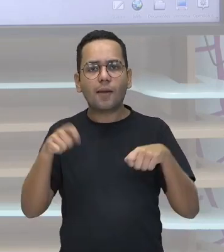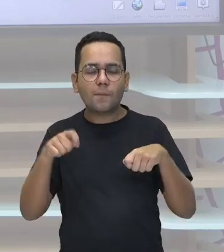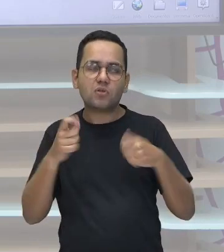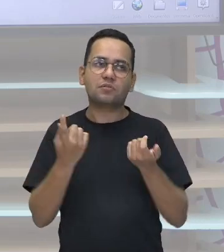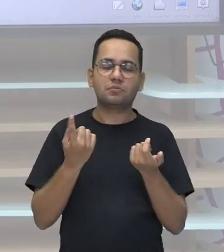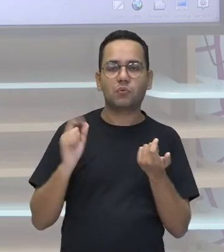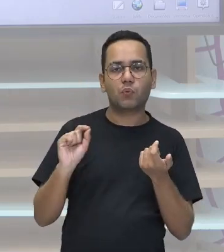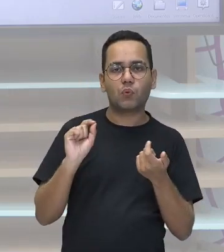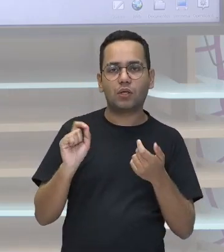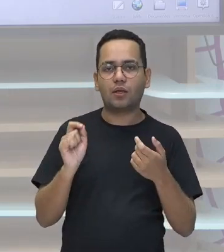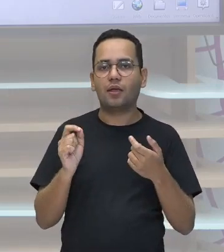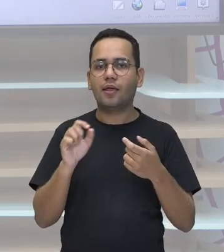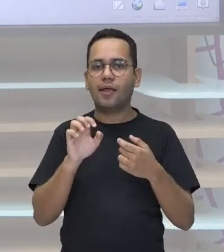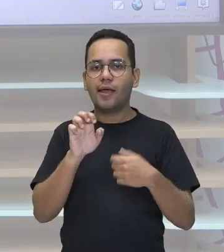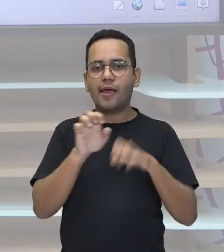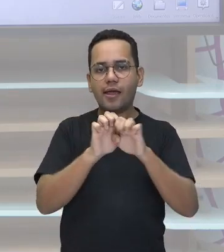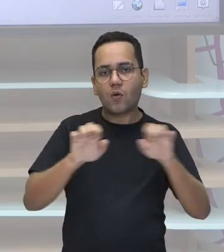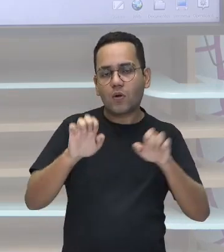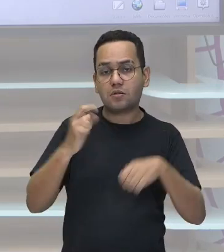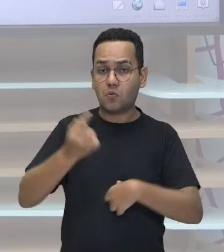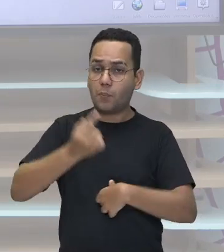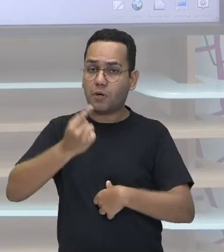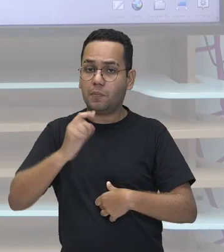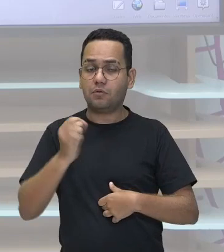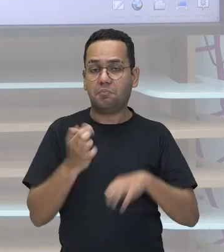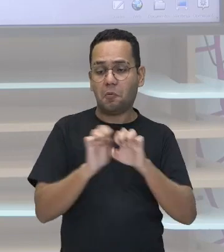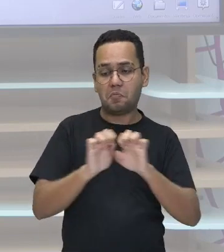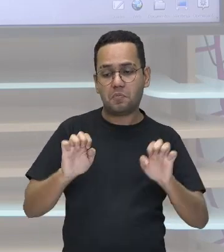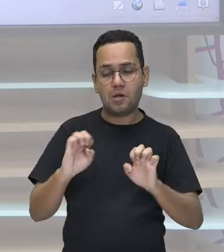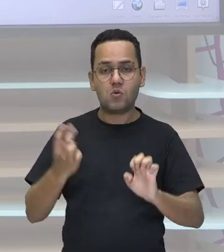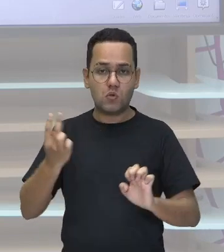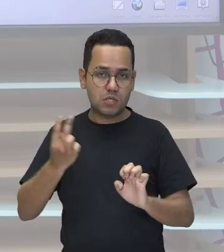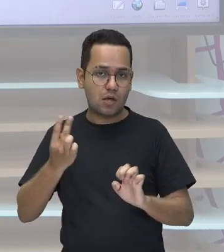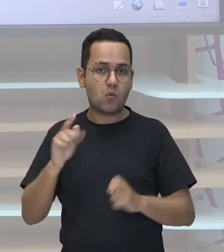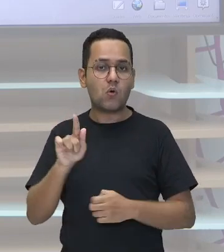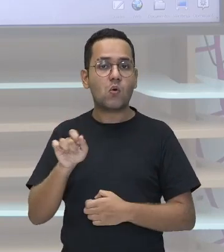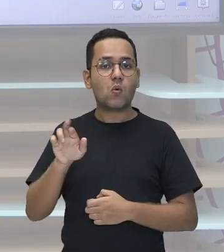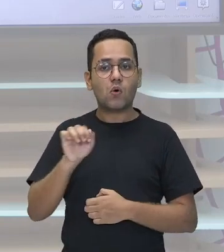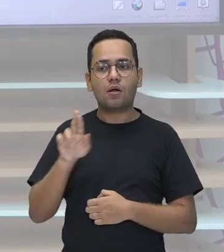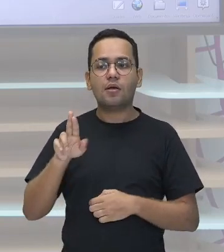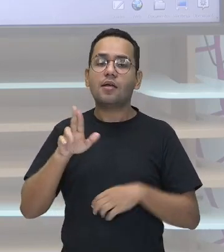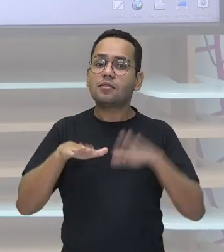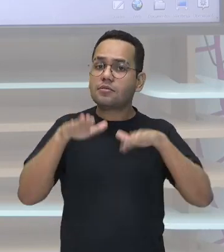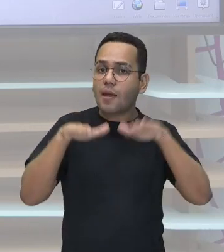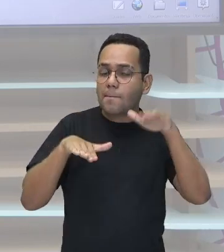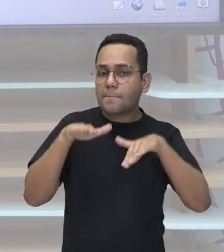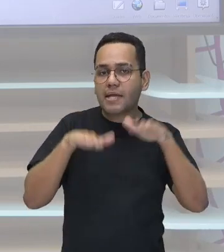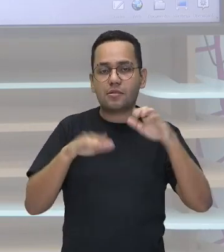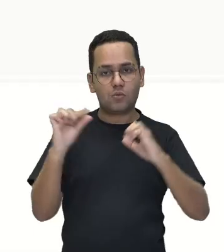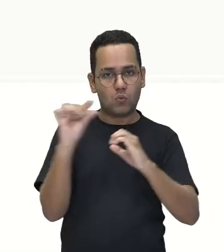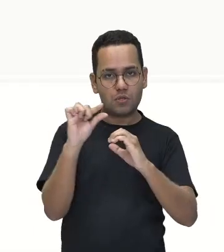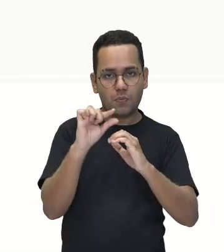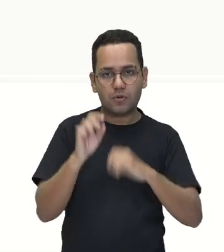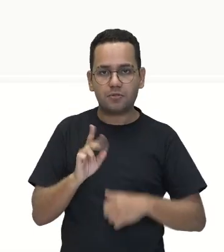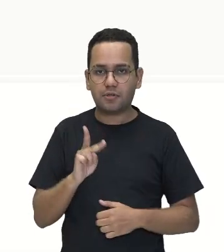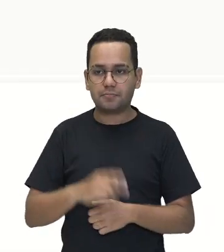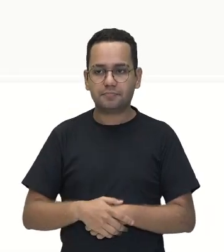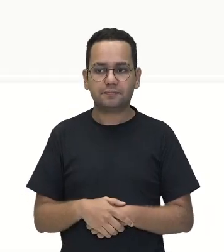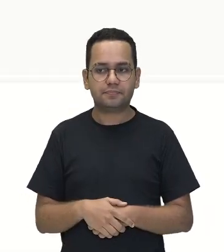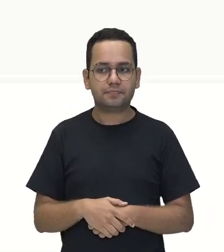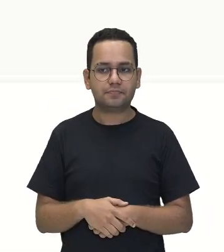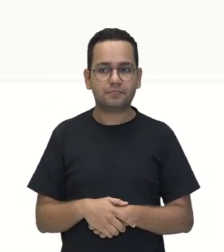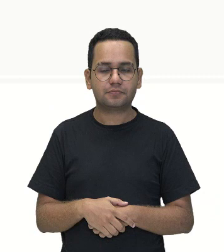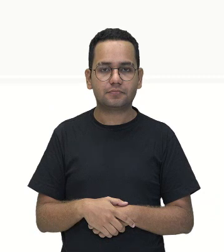poderá ser uma equação do segundo grau depende da equação exponencial que a gente estiver trabalhando tá vamos seguindo com mais